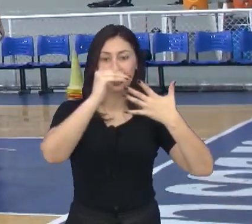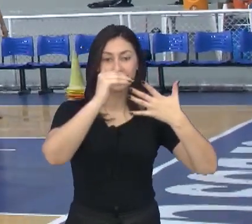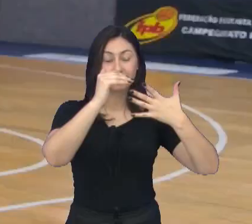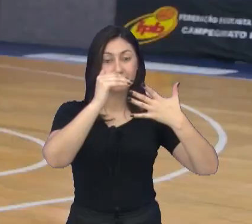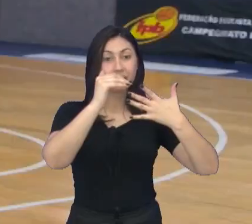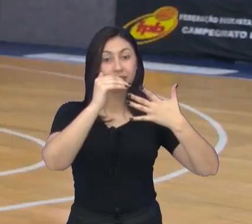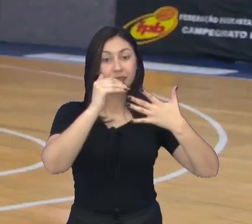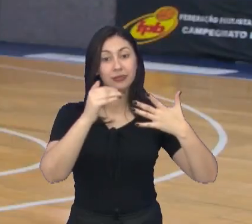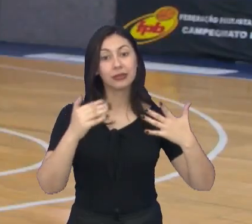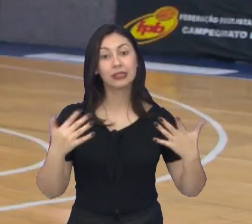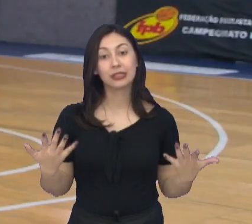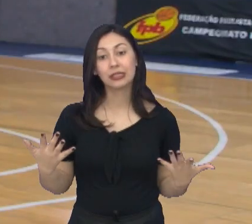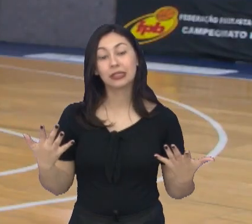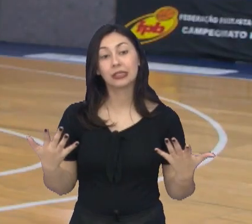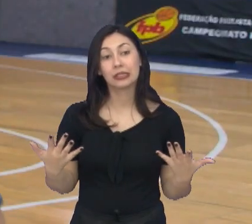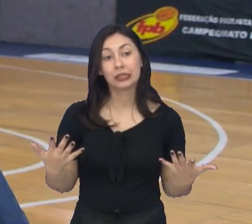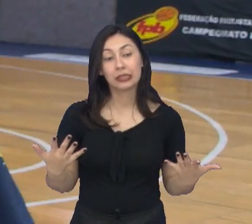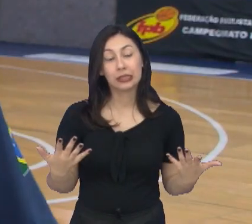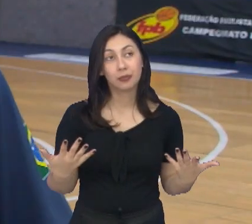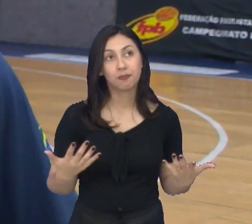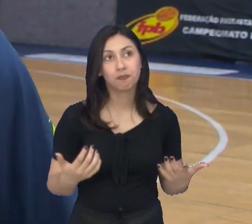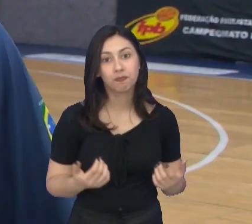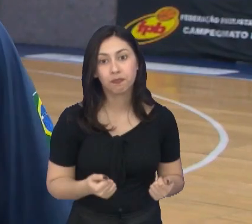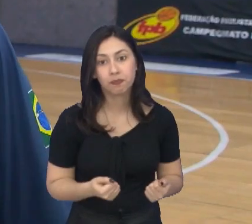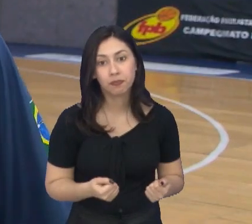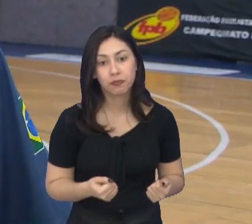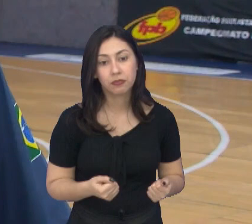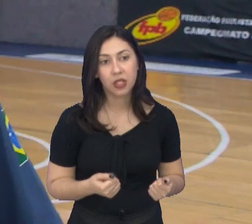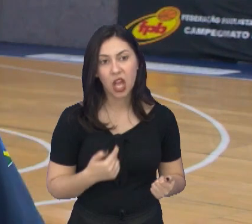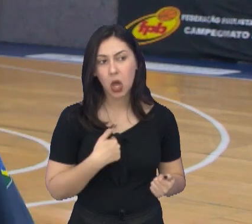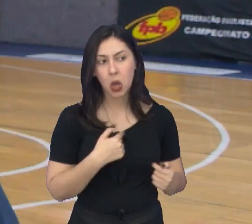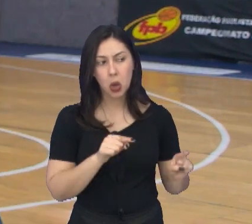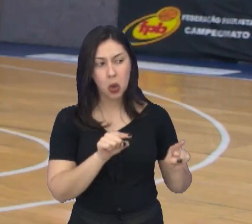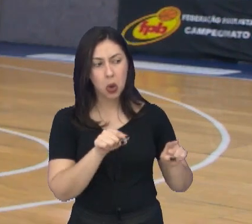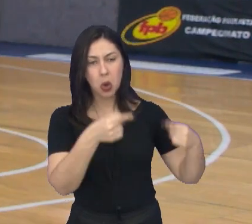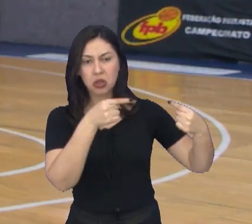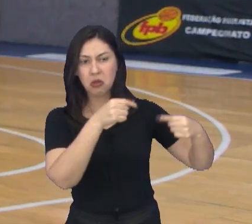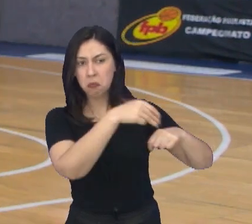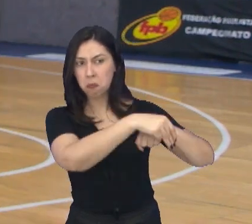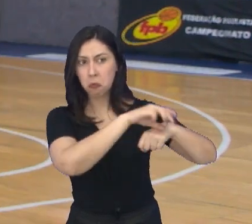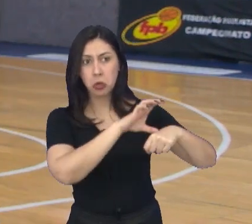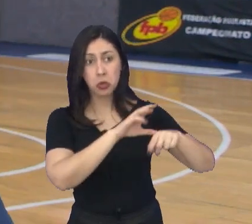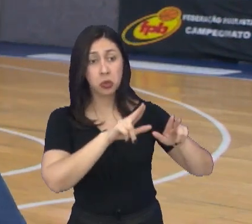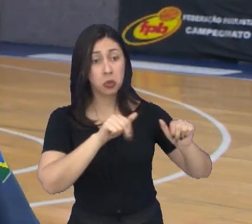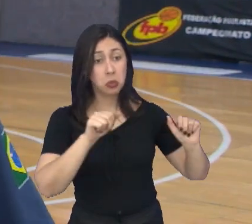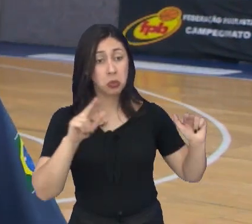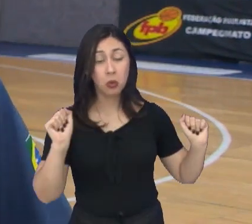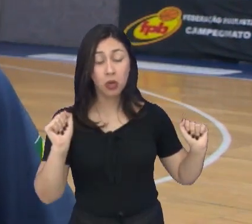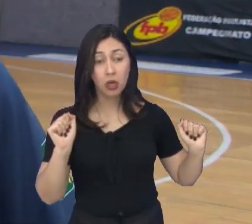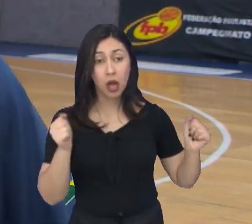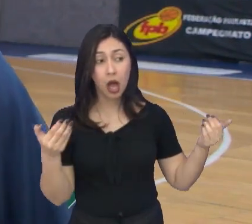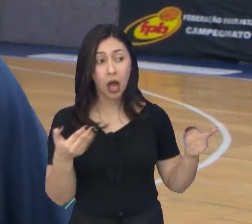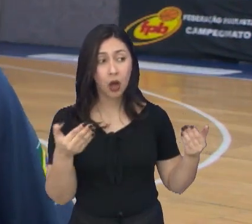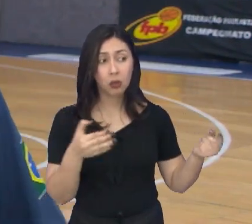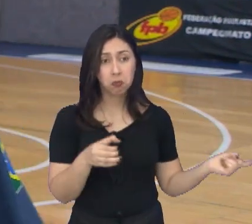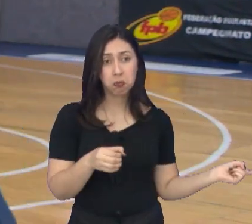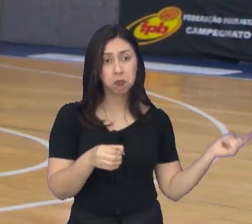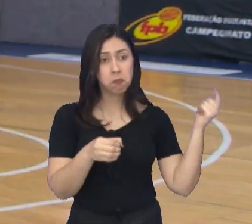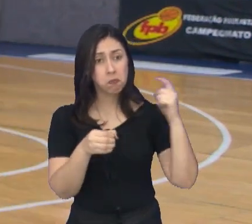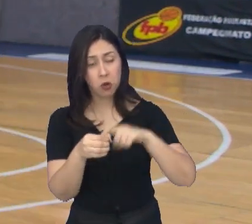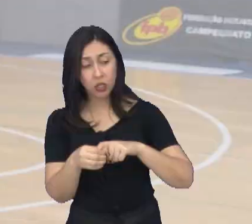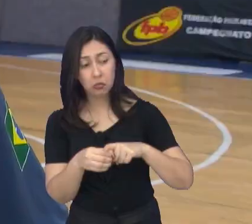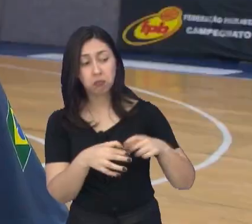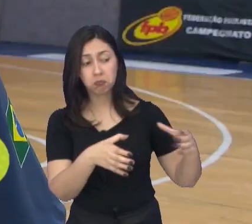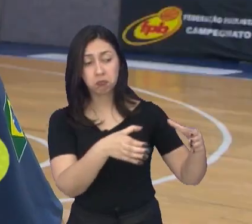competição. Eu, na verdade, nunca joguei contra Mogi. Eles estão voltando agora, um time que está jogando